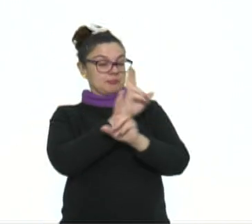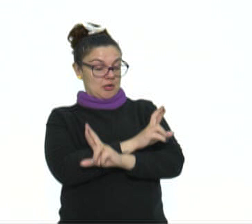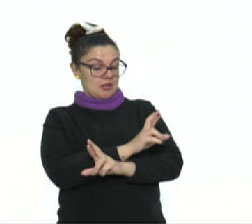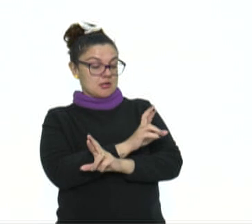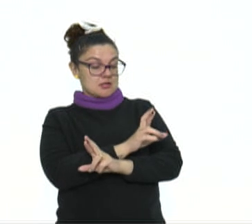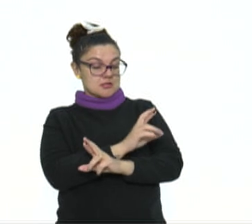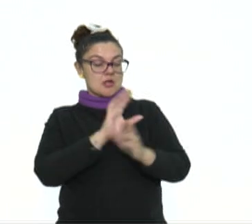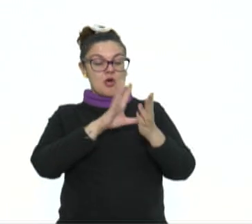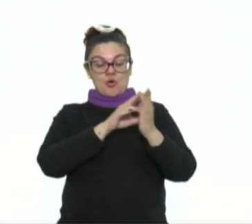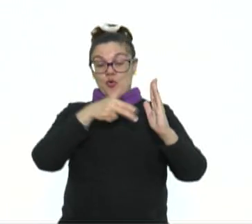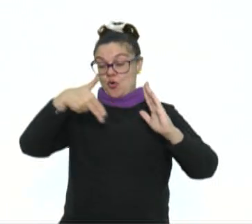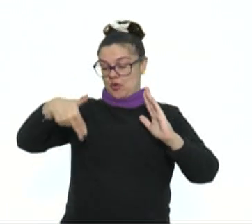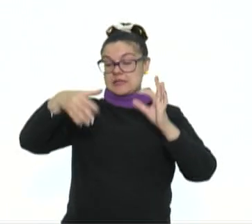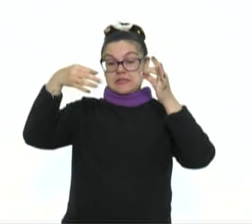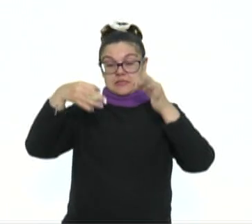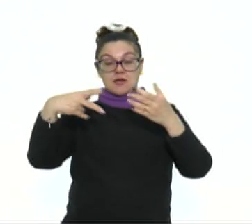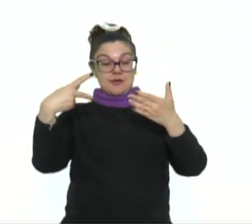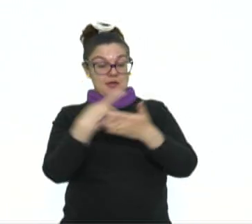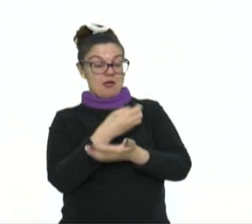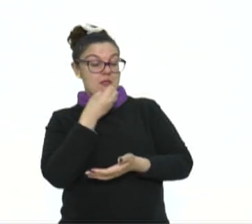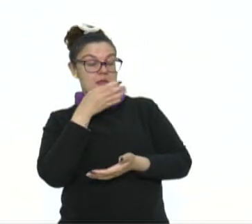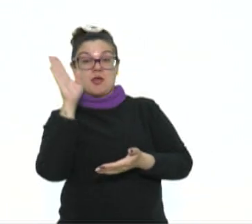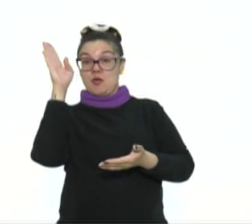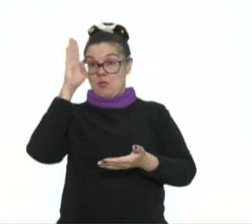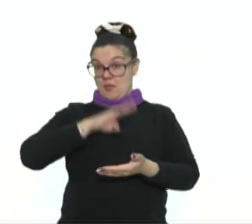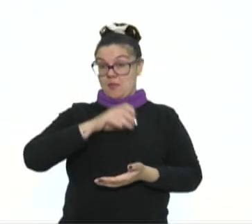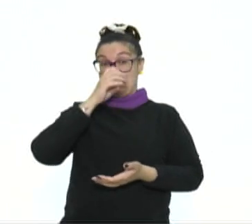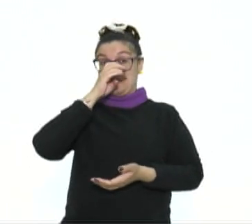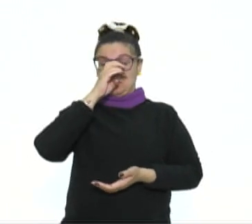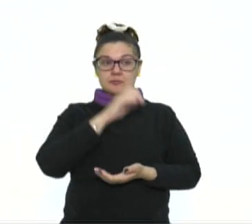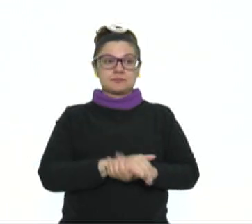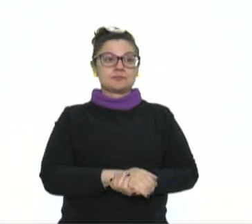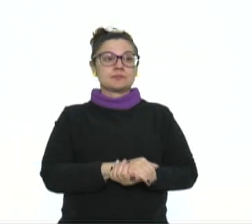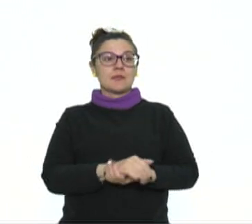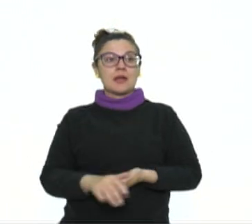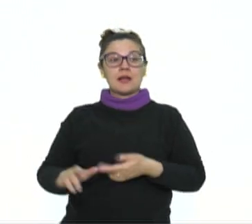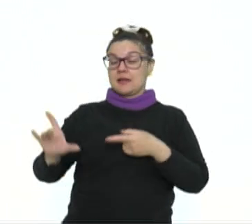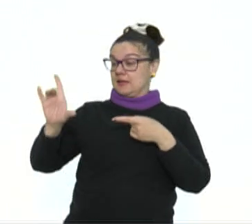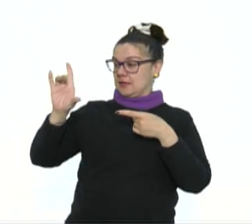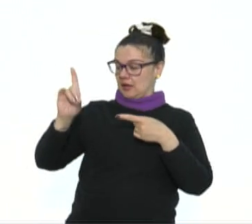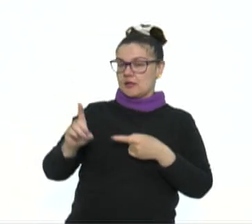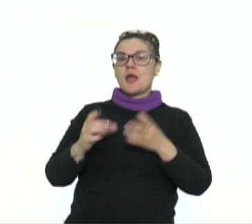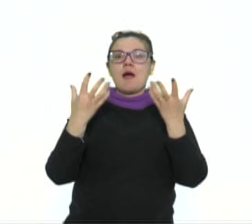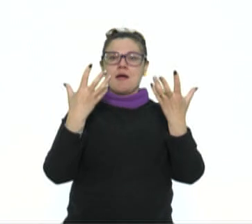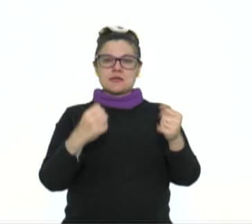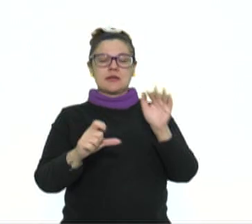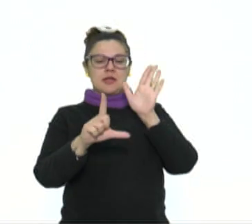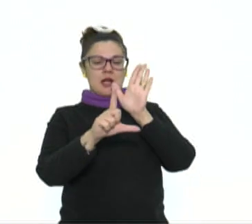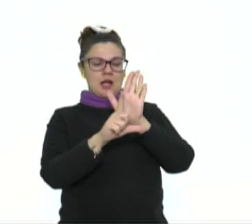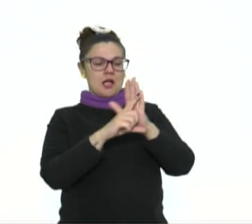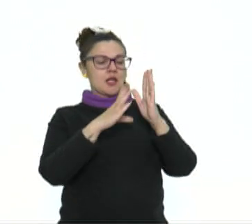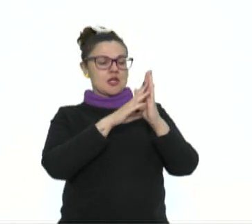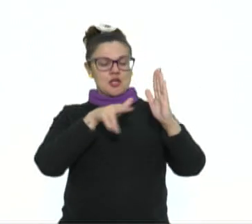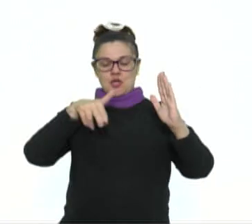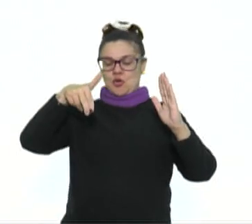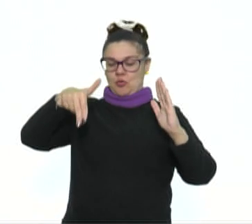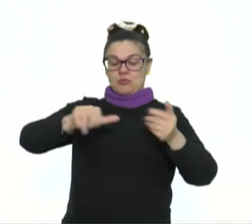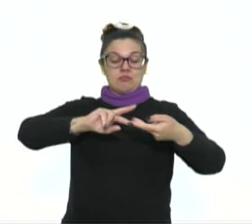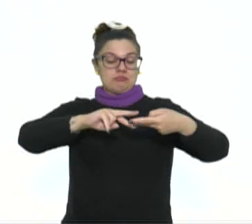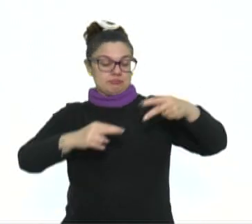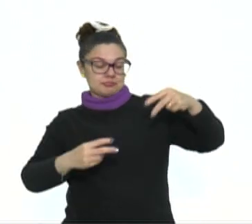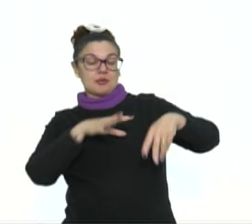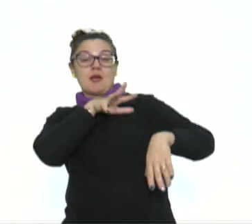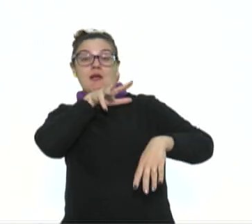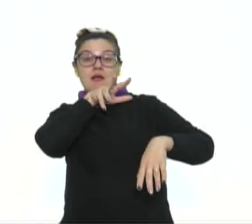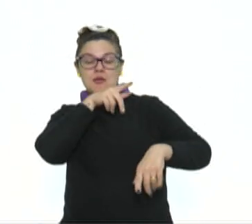uso de valores de certo e errado, de bem e de mal. Letra D. Legalizar pelo uso das técnicas de clonagem os processos de reprodução humana e